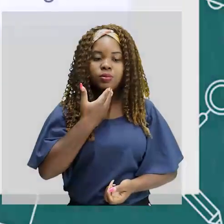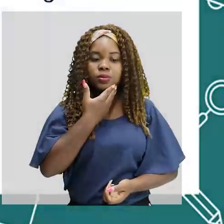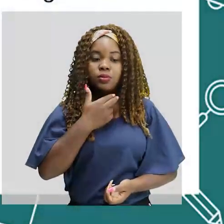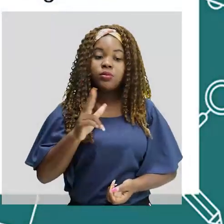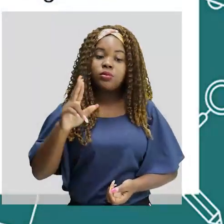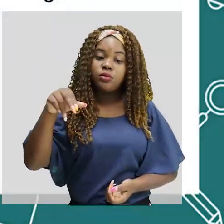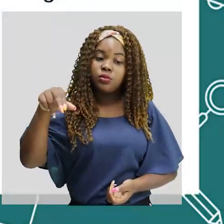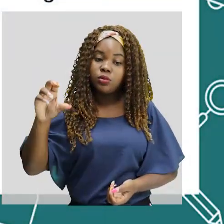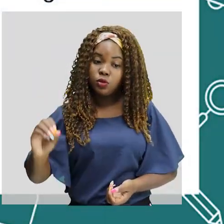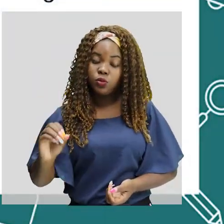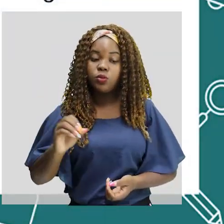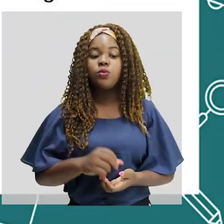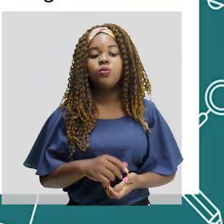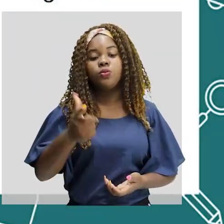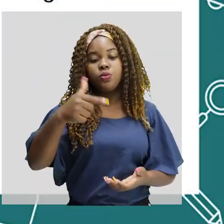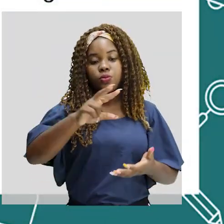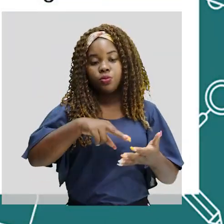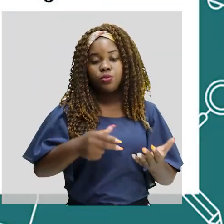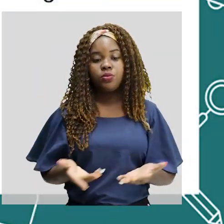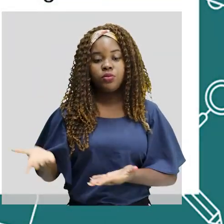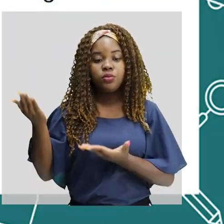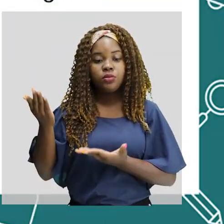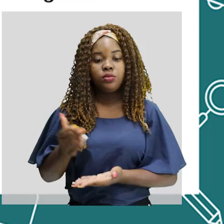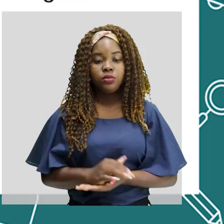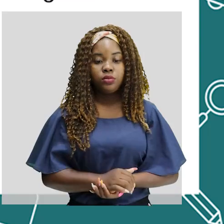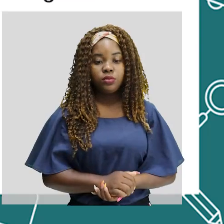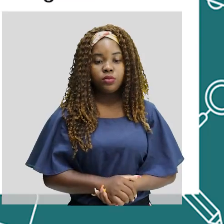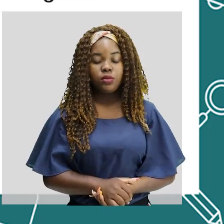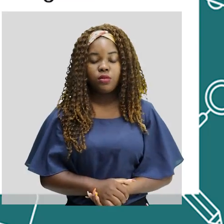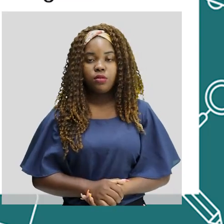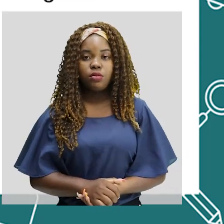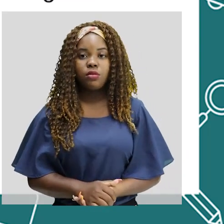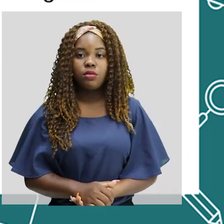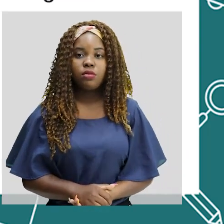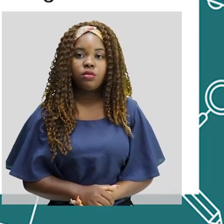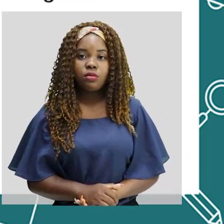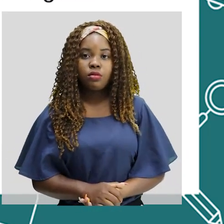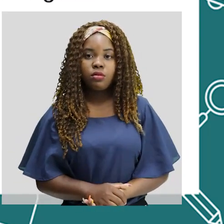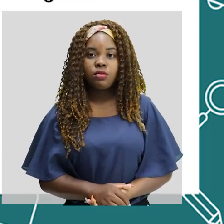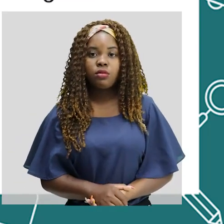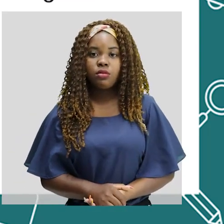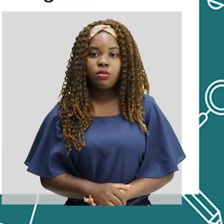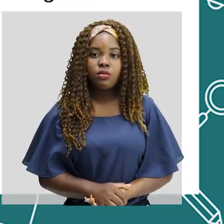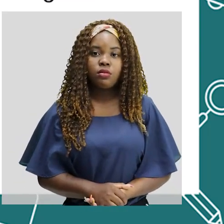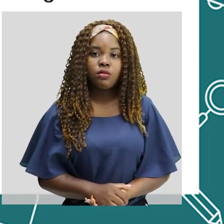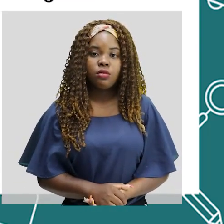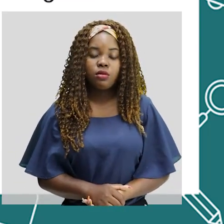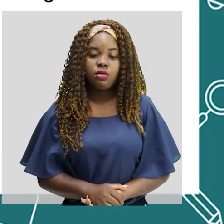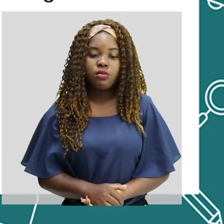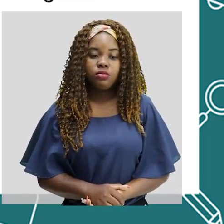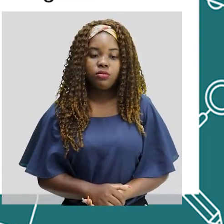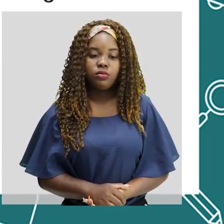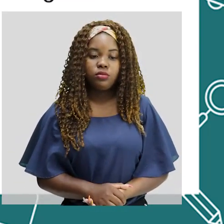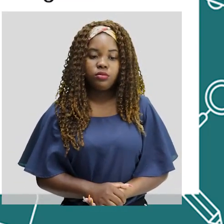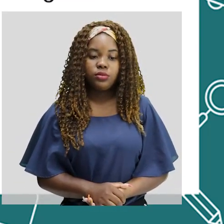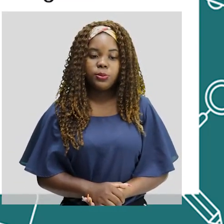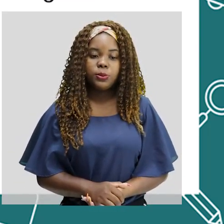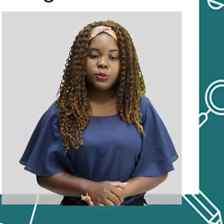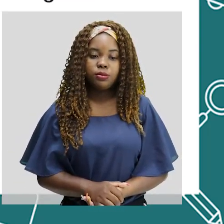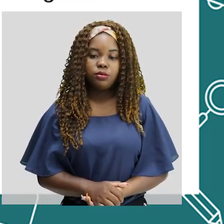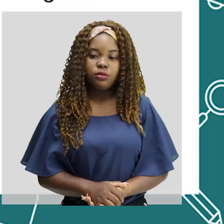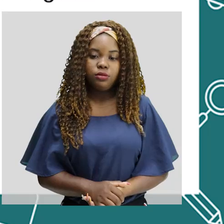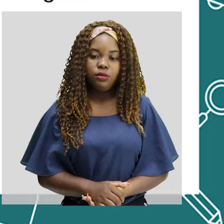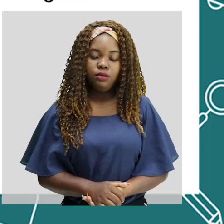Uno, una. Quando ele é empregado genericamente para referir-se a qualquer indivíduo,